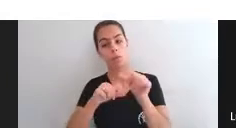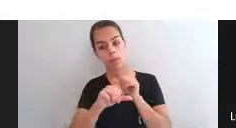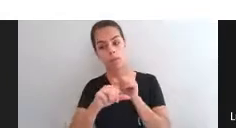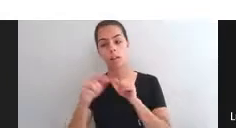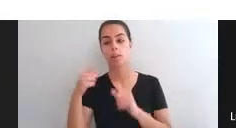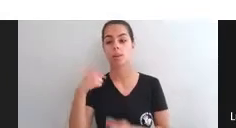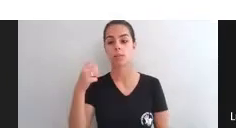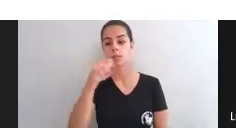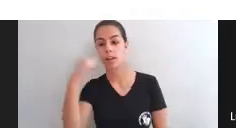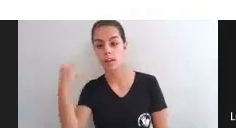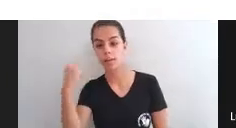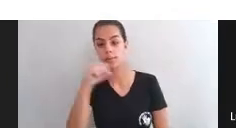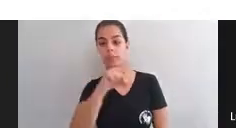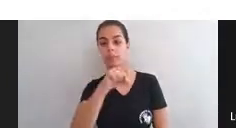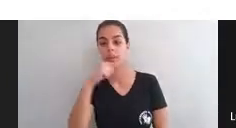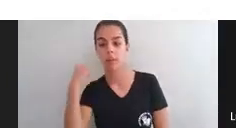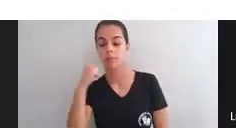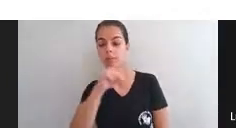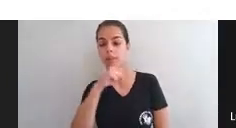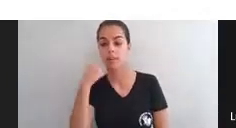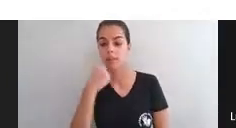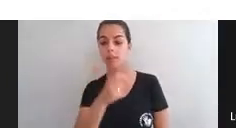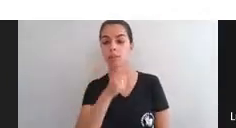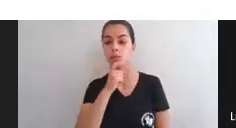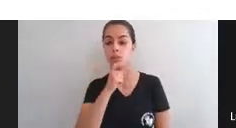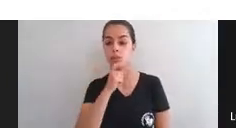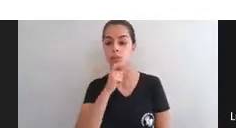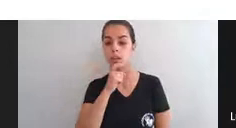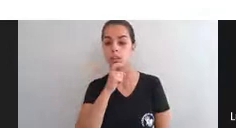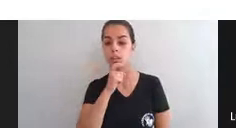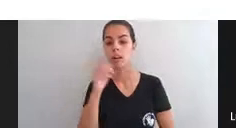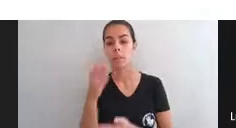abrindo a geladeira, mais a gente perde energia,